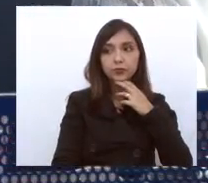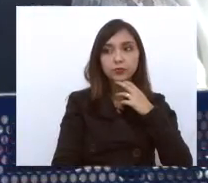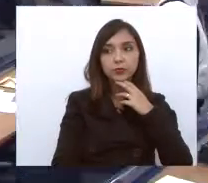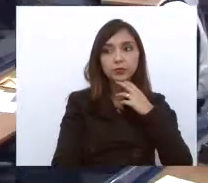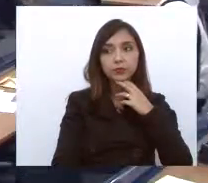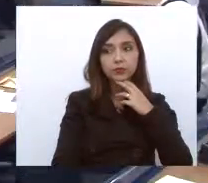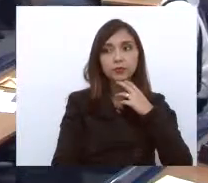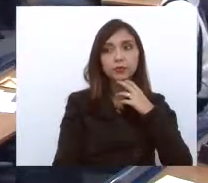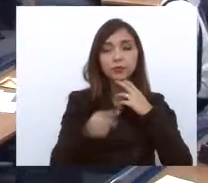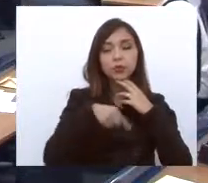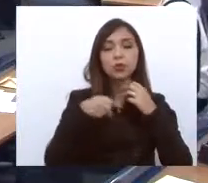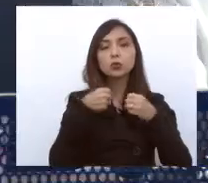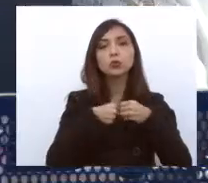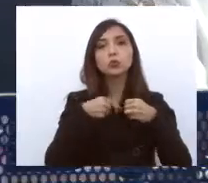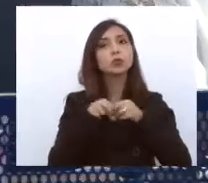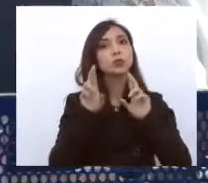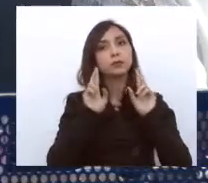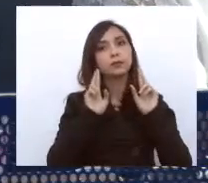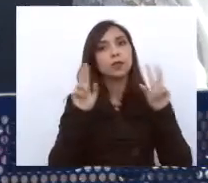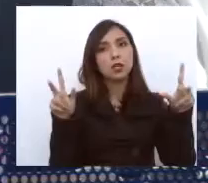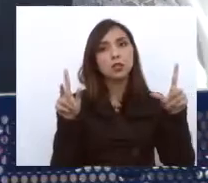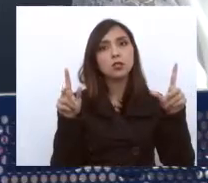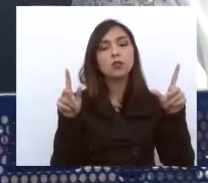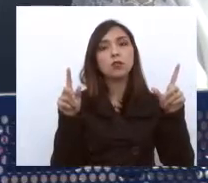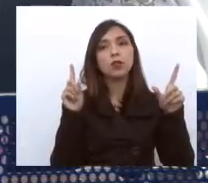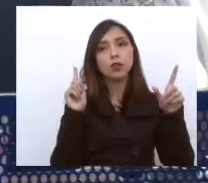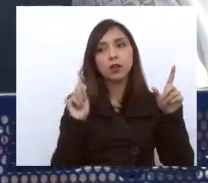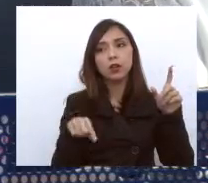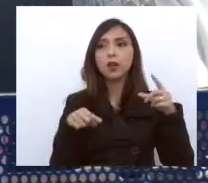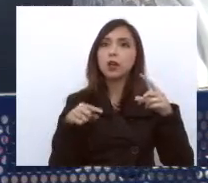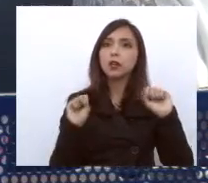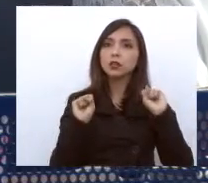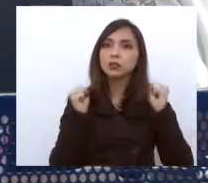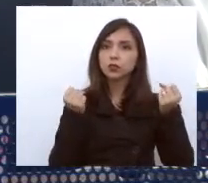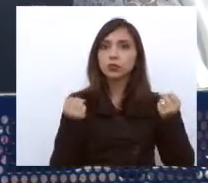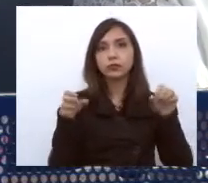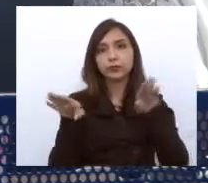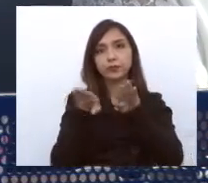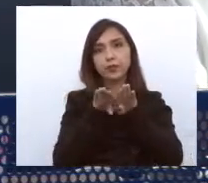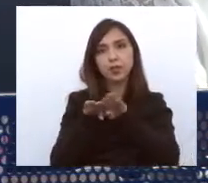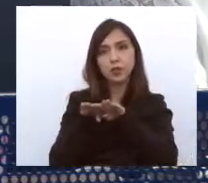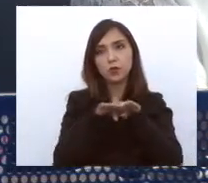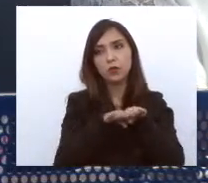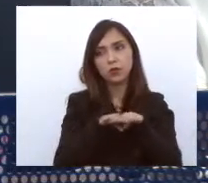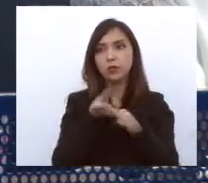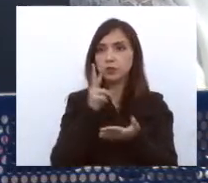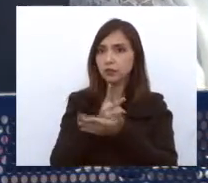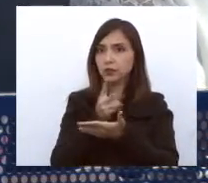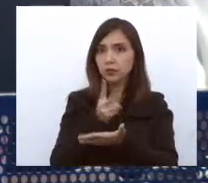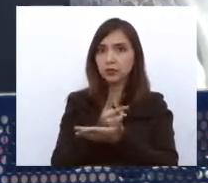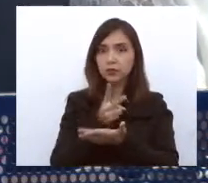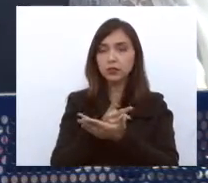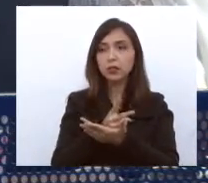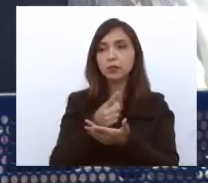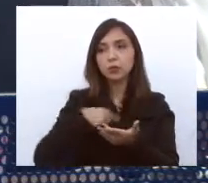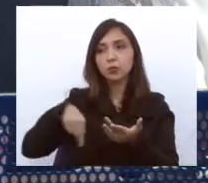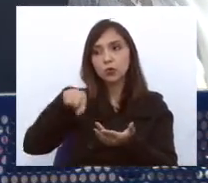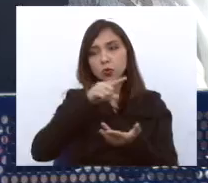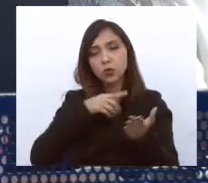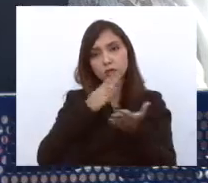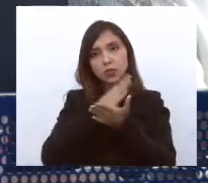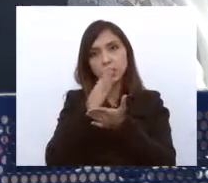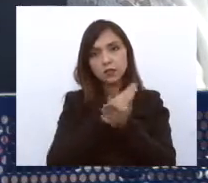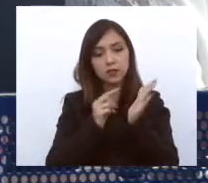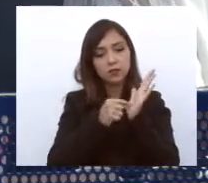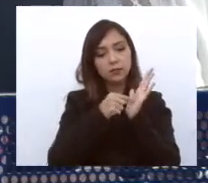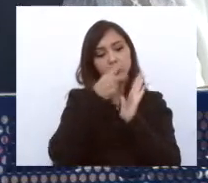Assim, a nossa luta é diferente, é na busca da igualdade. Toda vez que nós propomos projeto